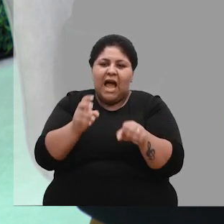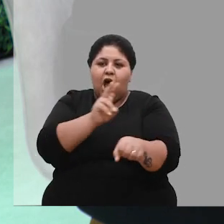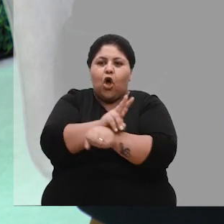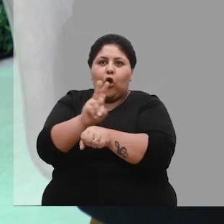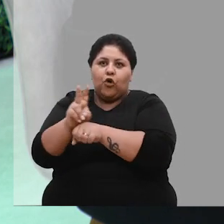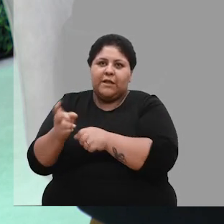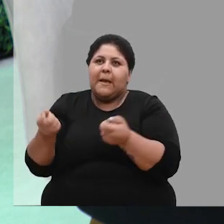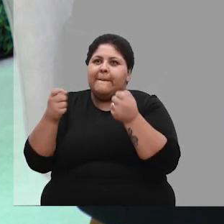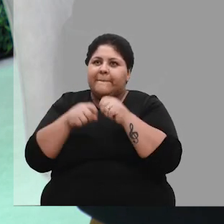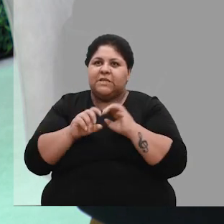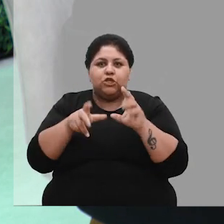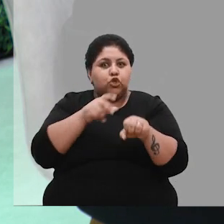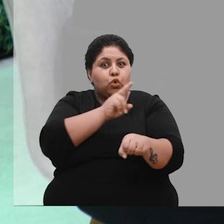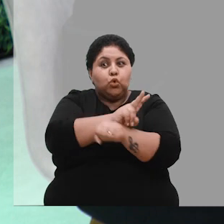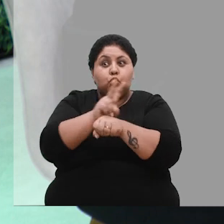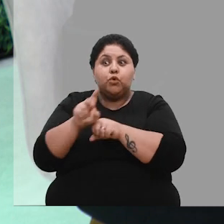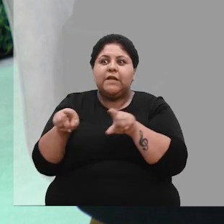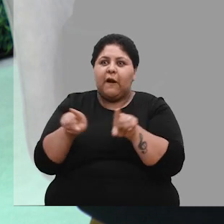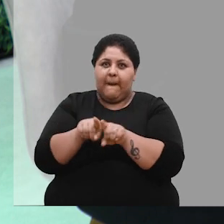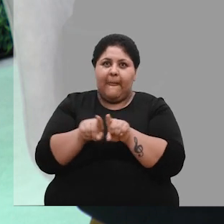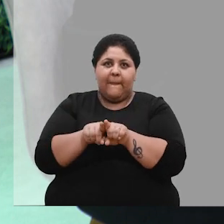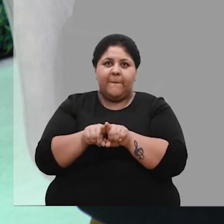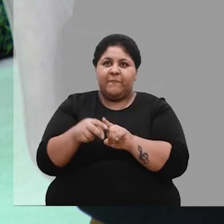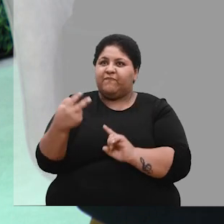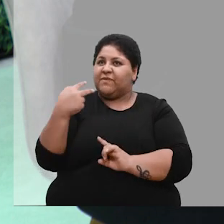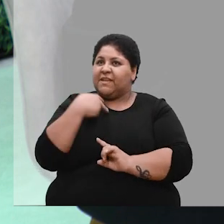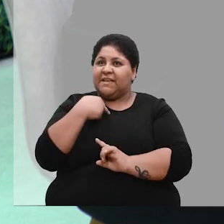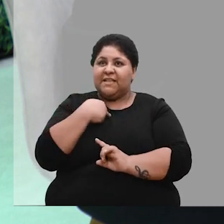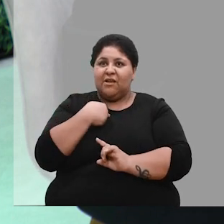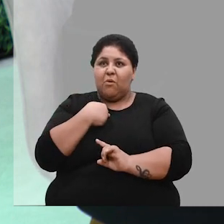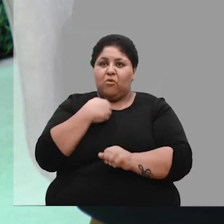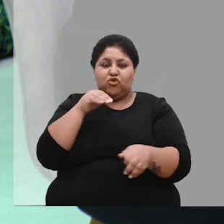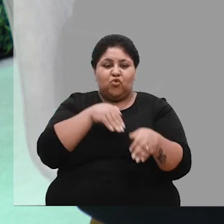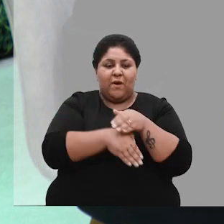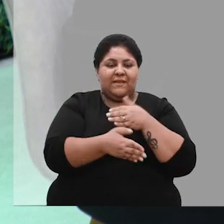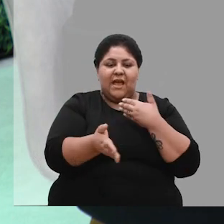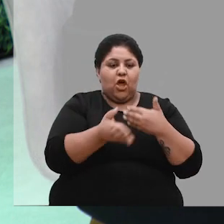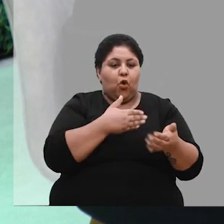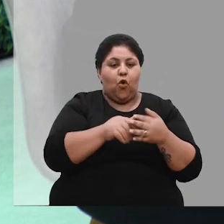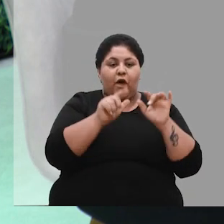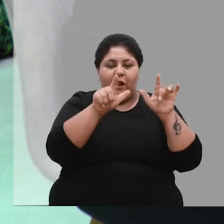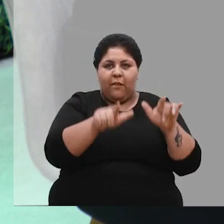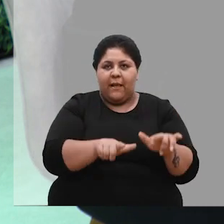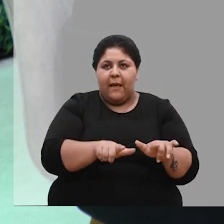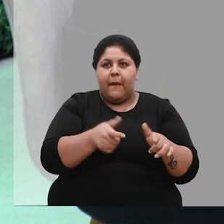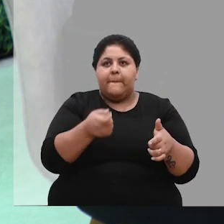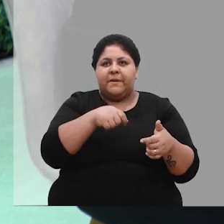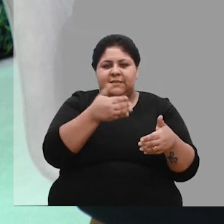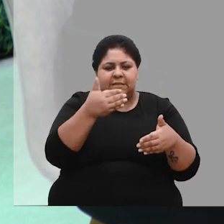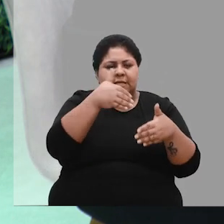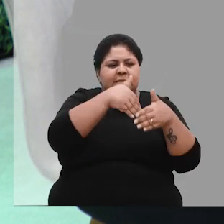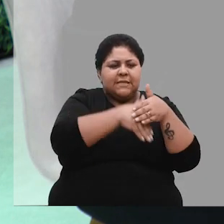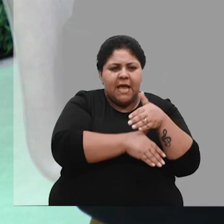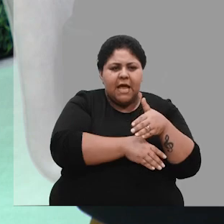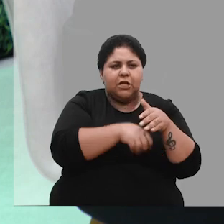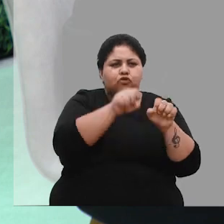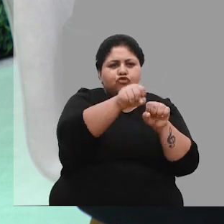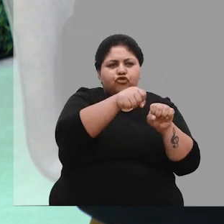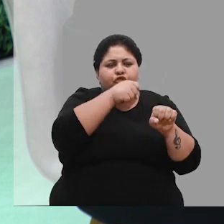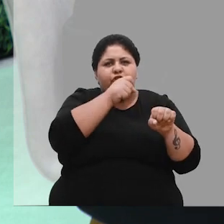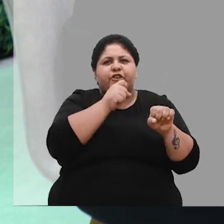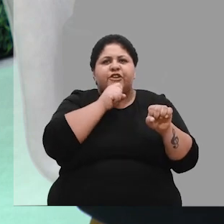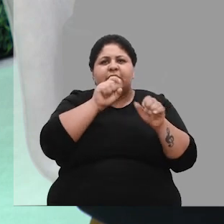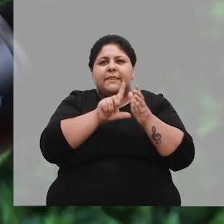estoque, cuidar desse leite, porque precisa ter todo um cuidado por trás disso. Não posso colocar em qualquer lugar, tem que manter